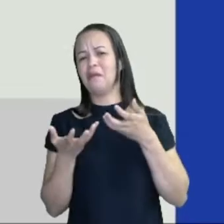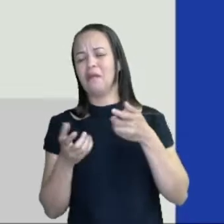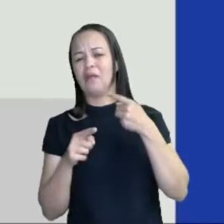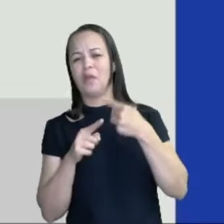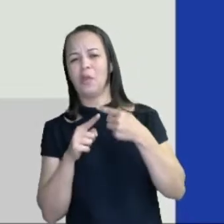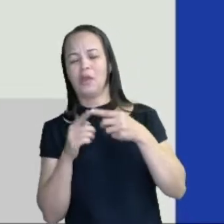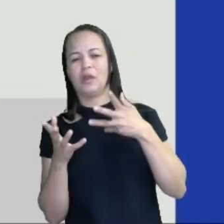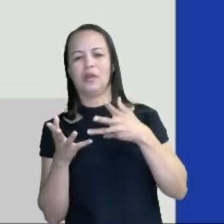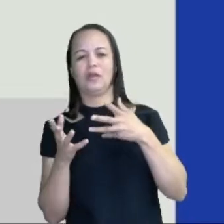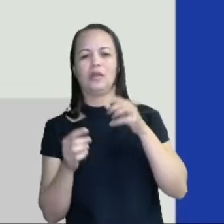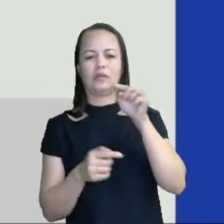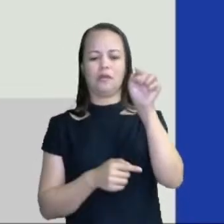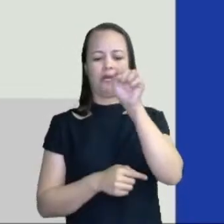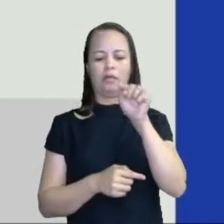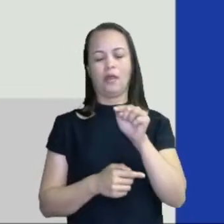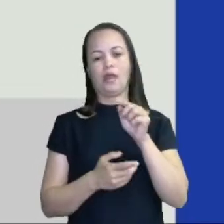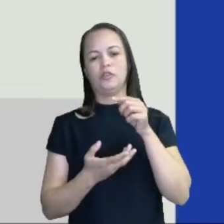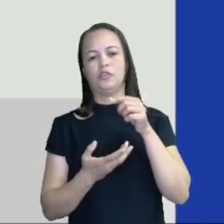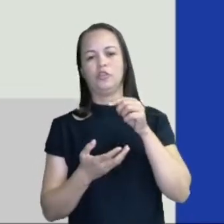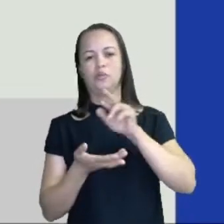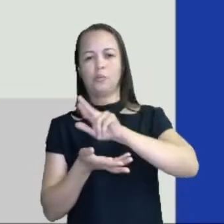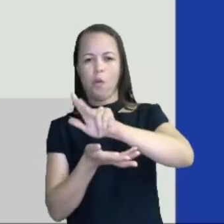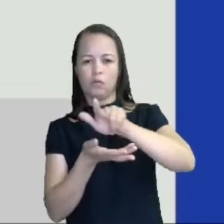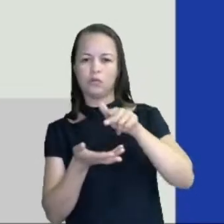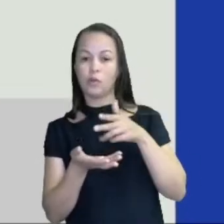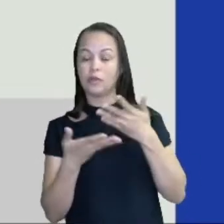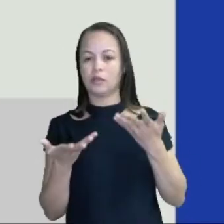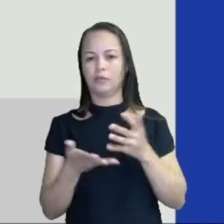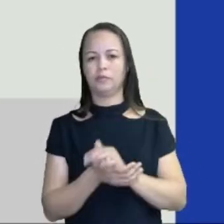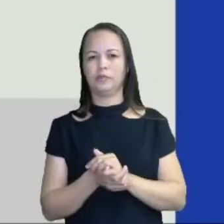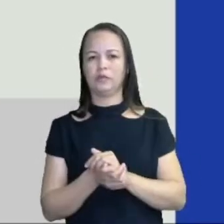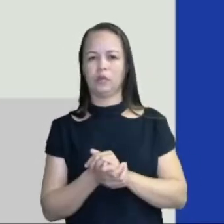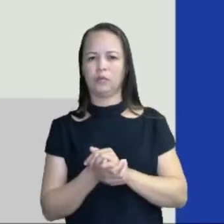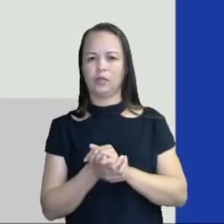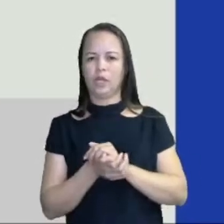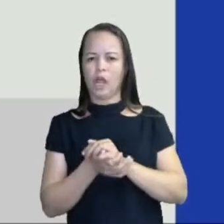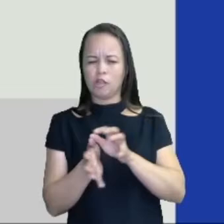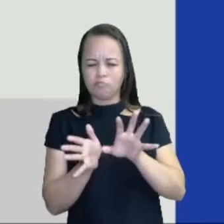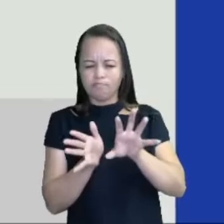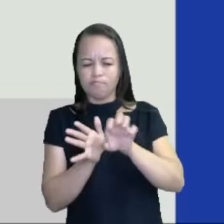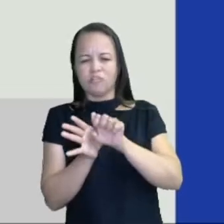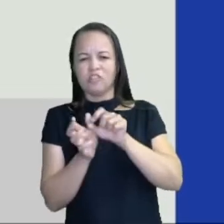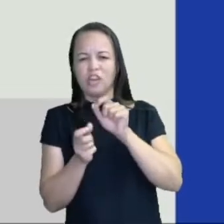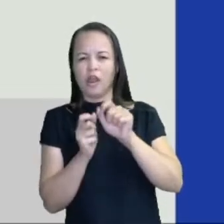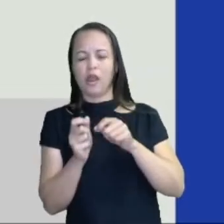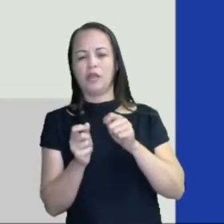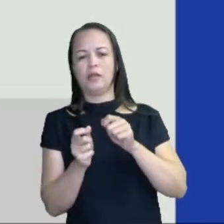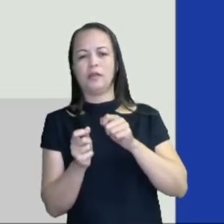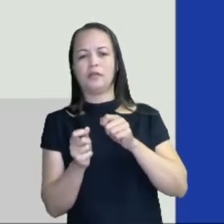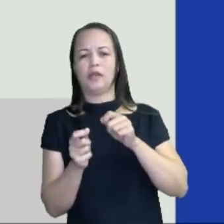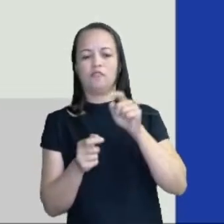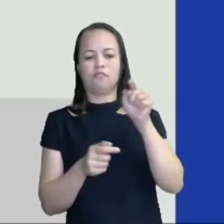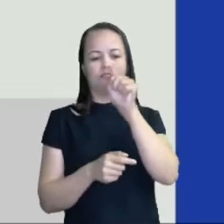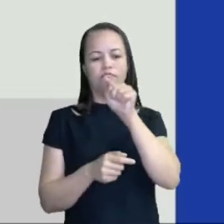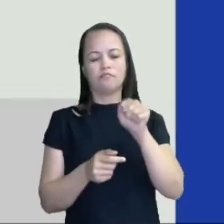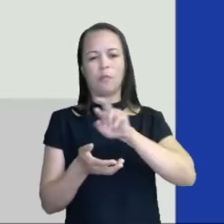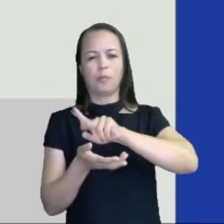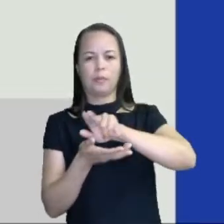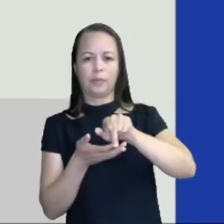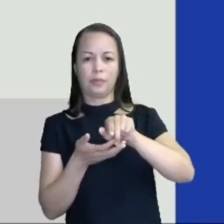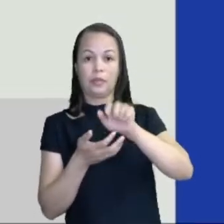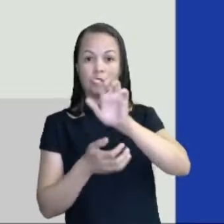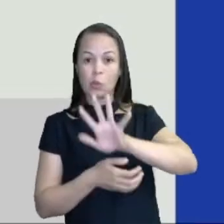ler aqui e tentar extrair. Para que servem os sinais de pontuação? No